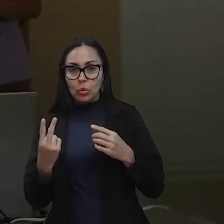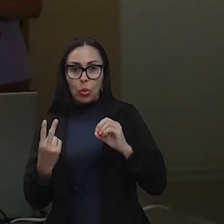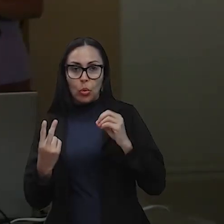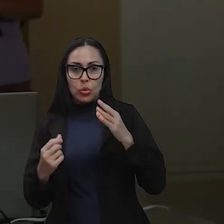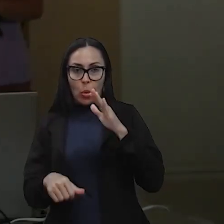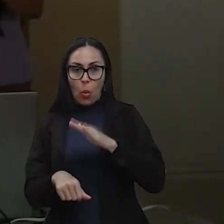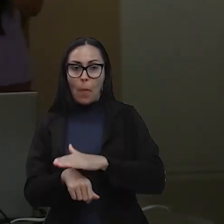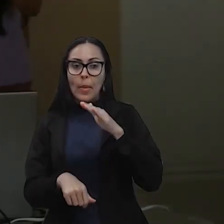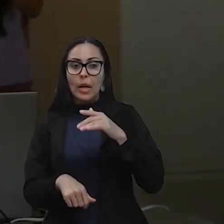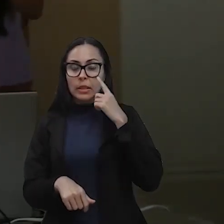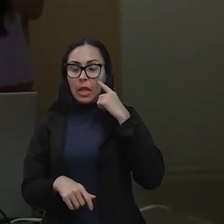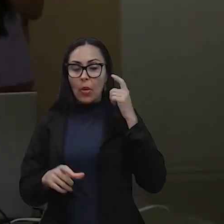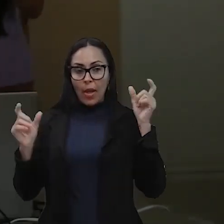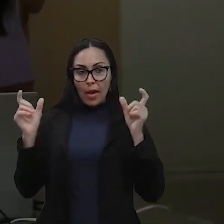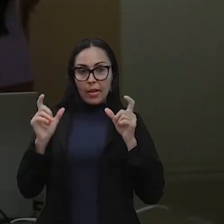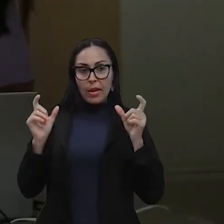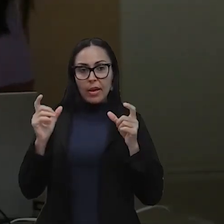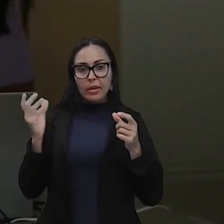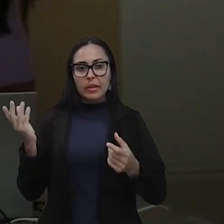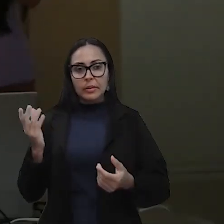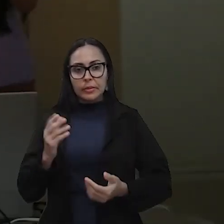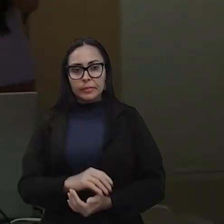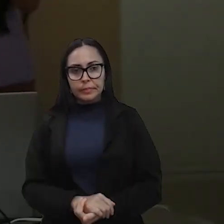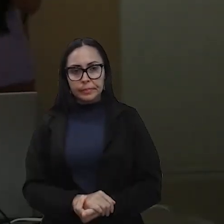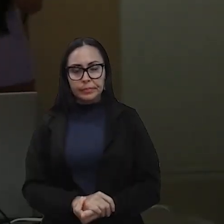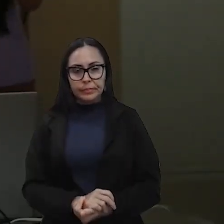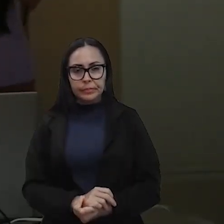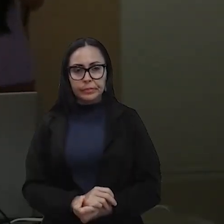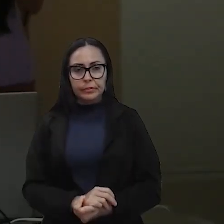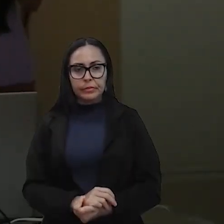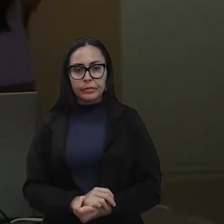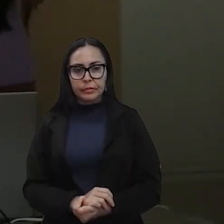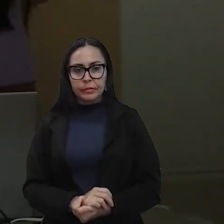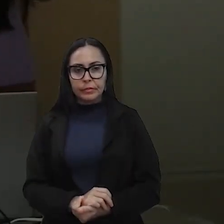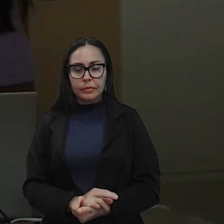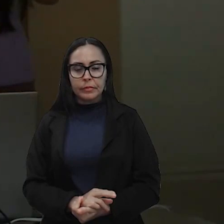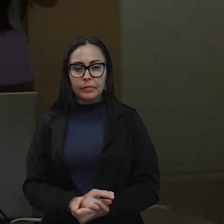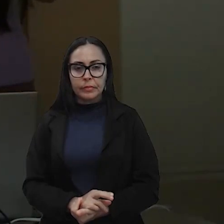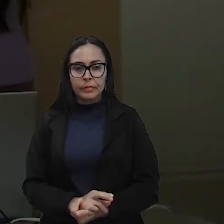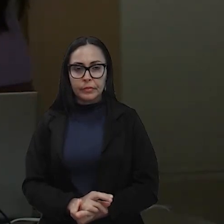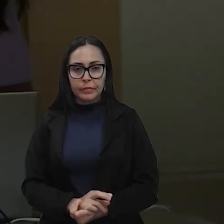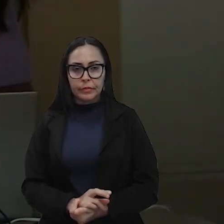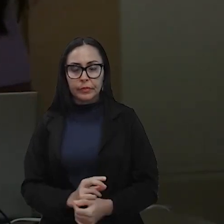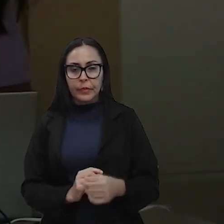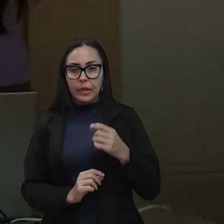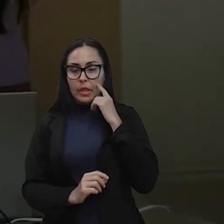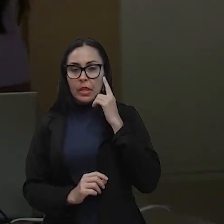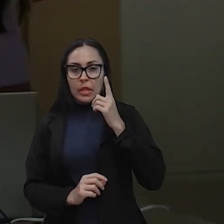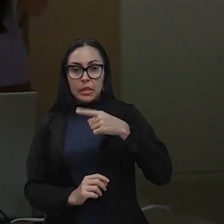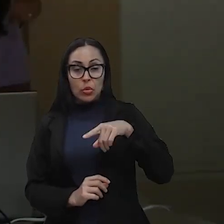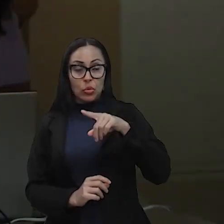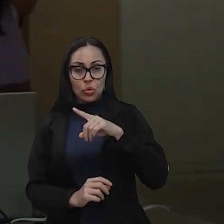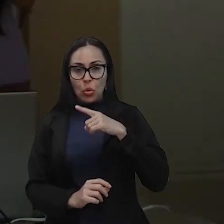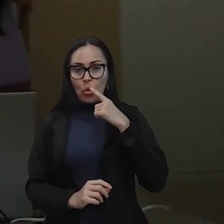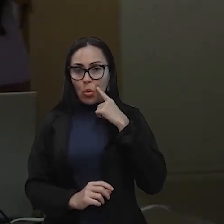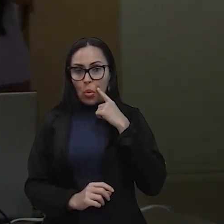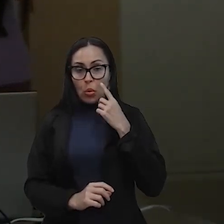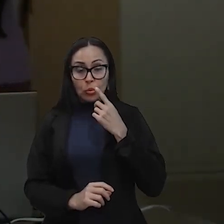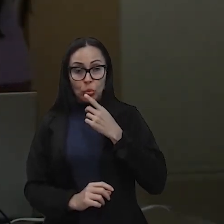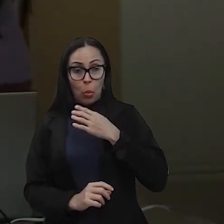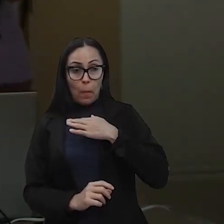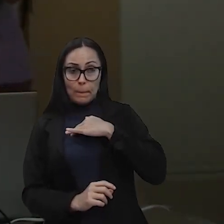que realmente você precisa se autoavaliar, não só na questão da mama, que eu vou explicar como é que a gente vai fazer,